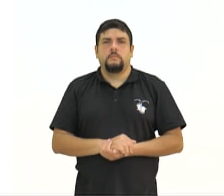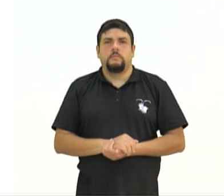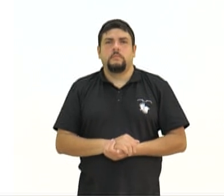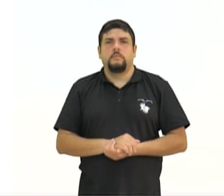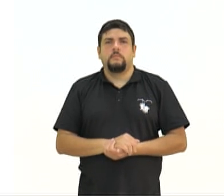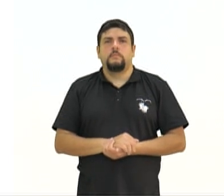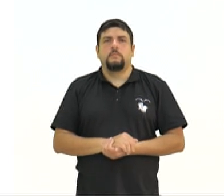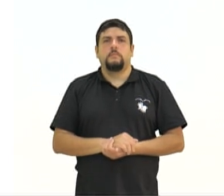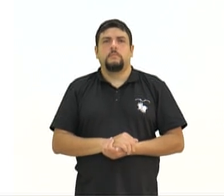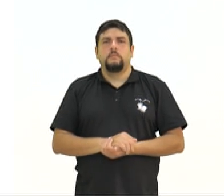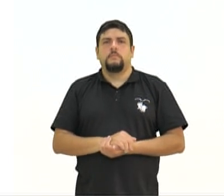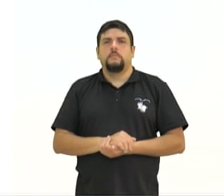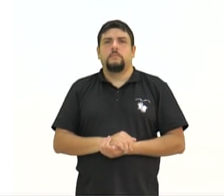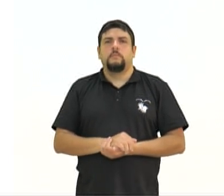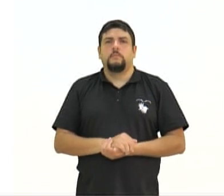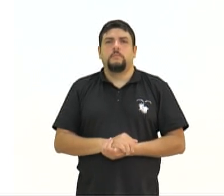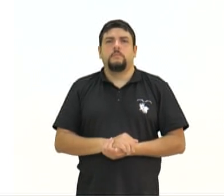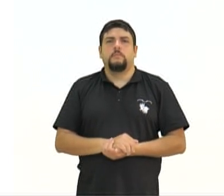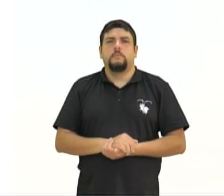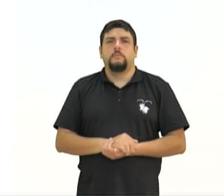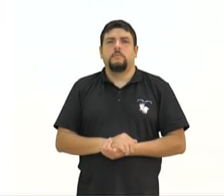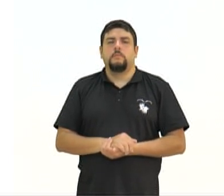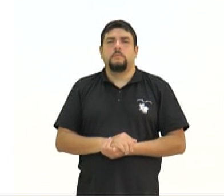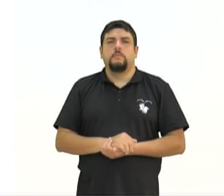75 anos practica deporte,